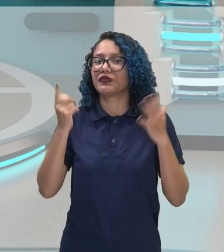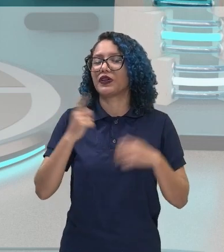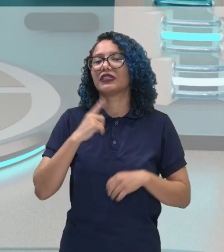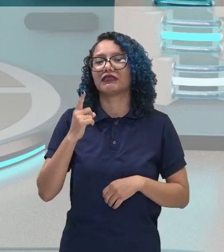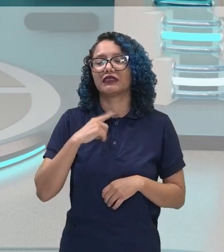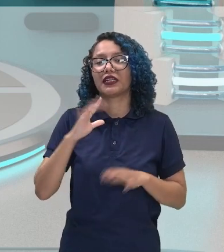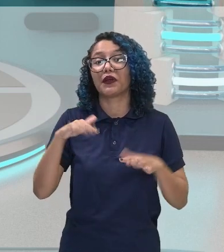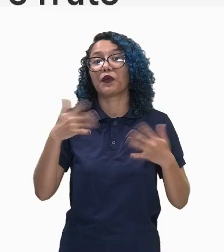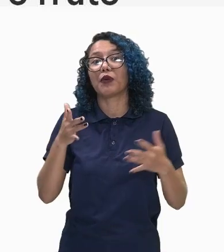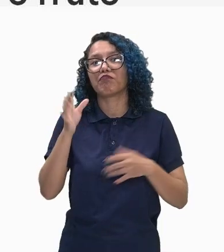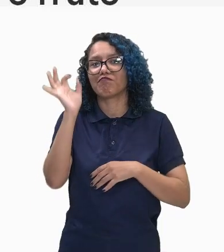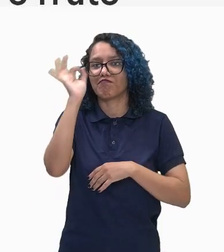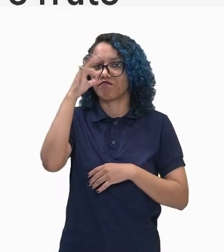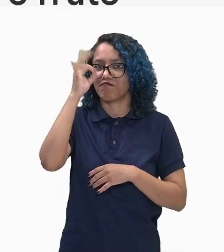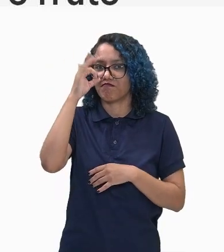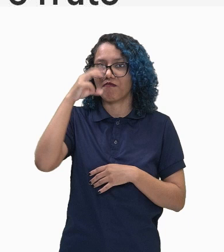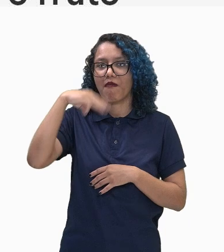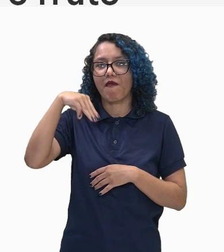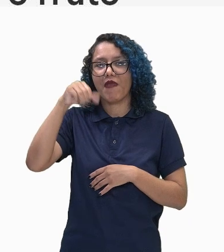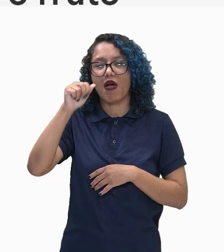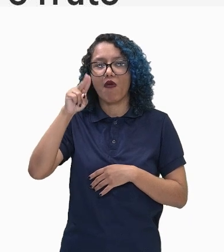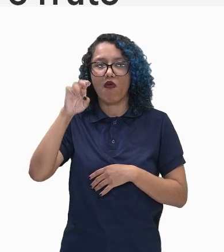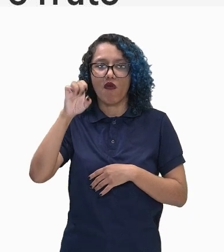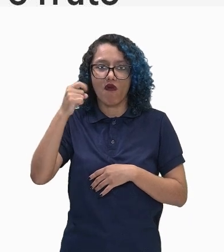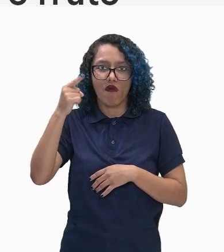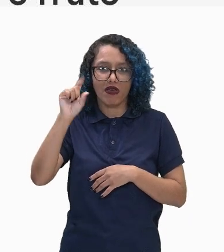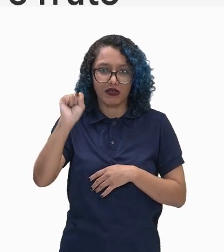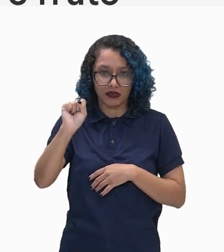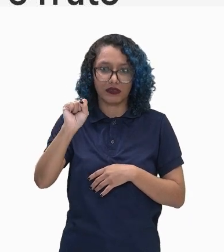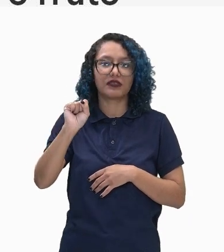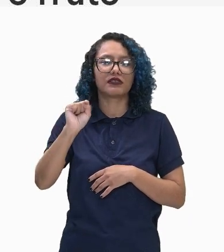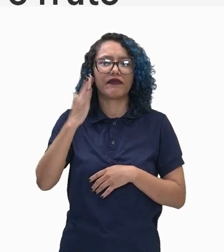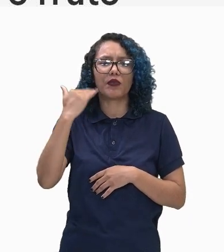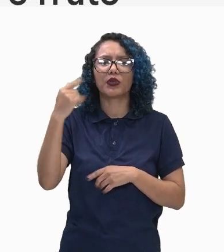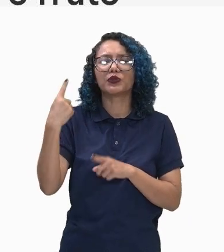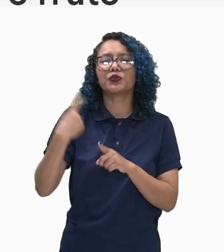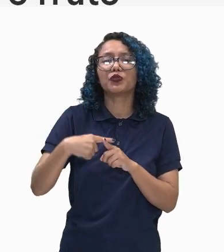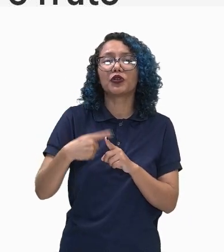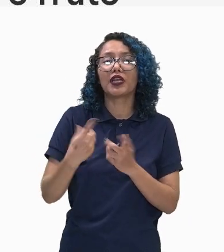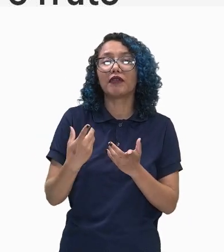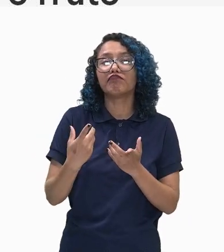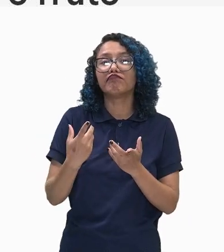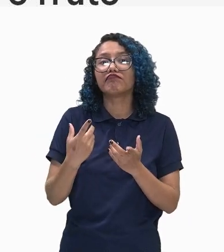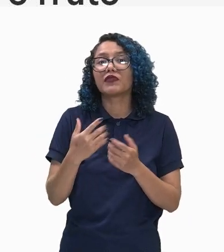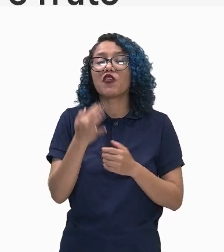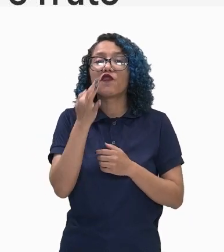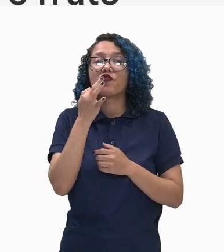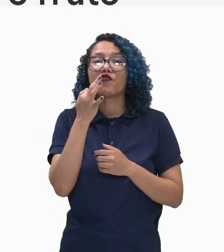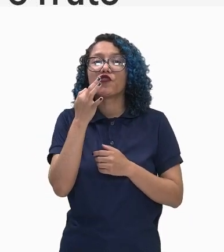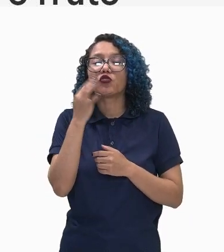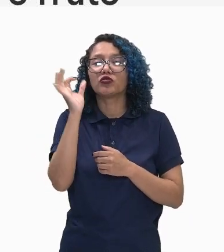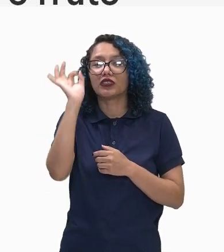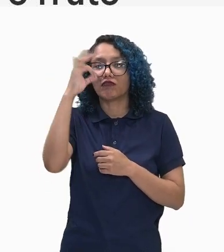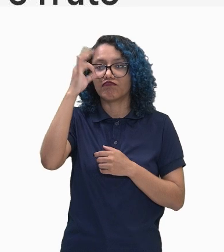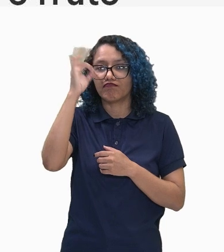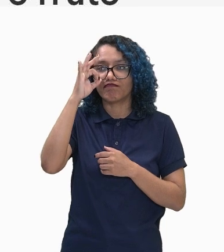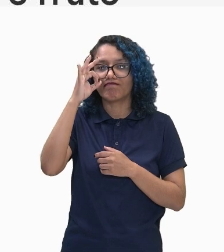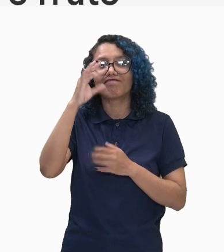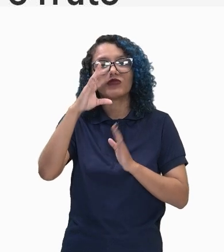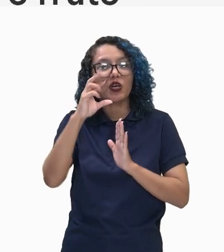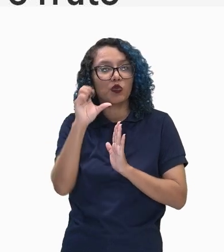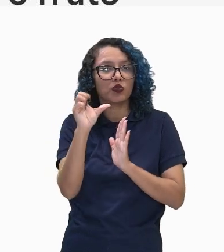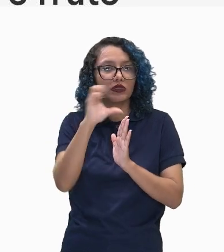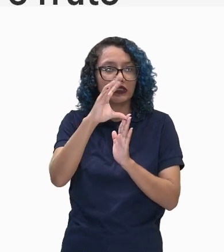é Maués. Maués é conhecida, né, através do quê? O Guaraná virou sinônimo de